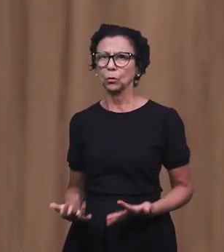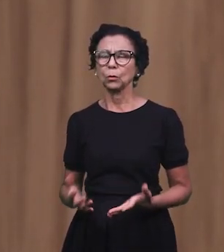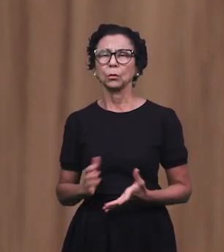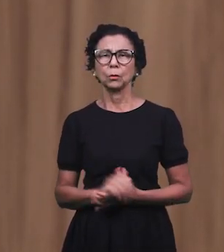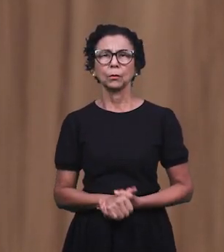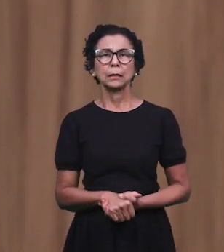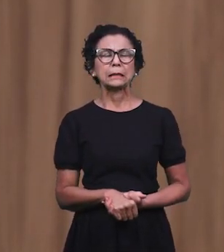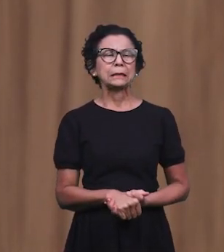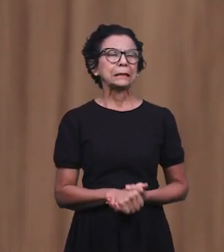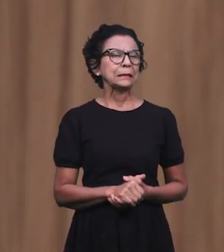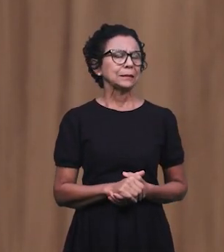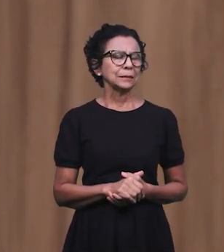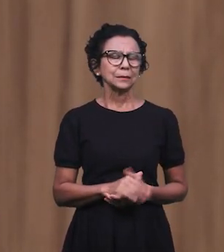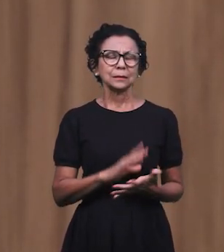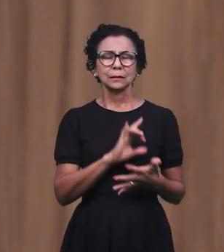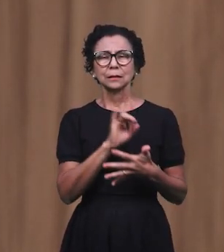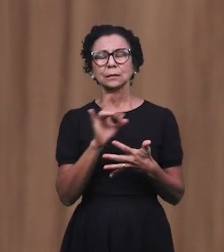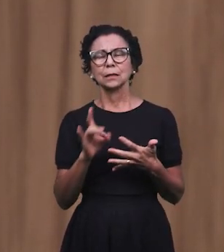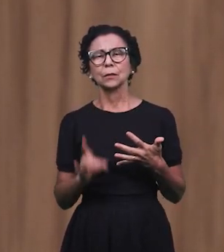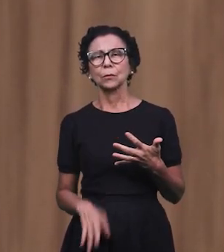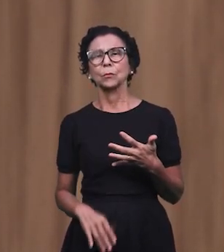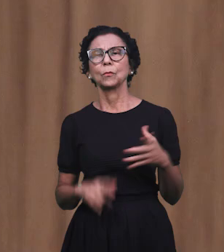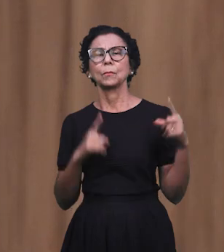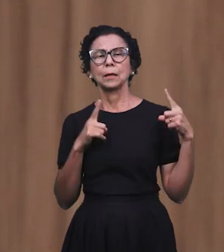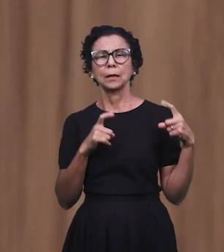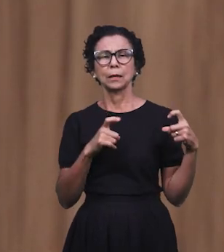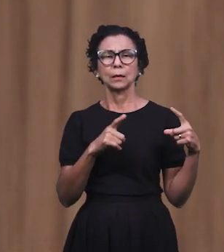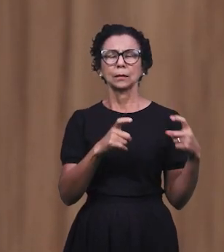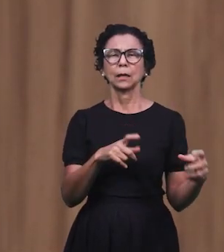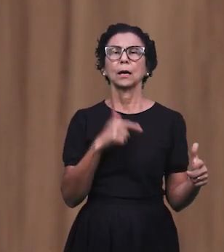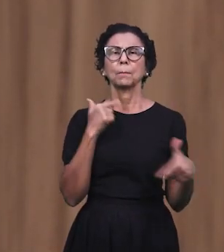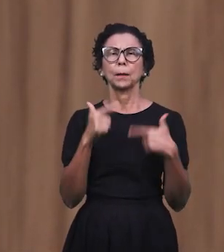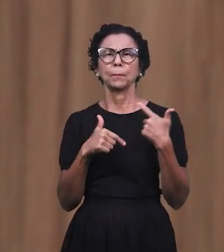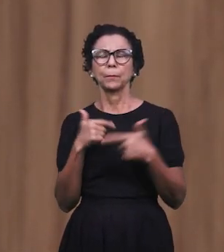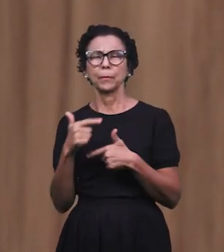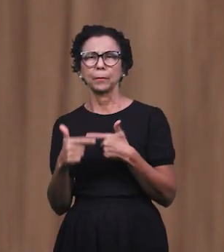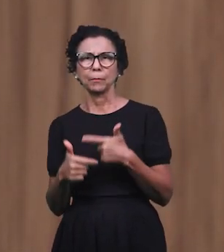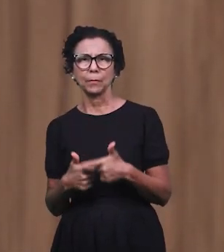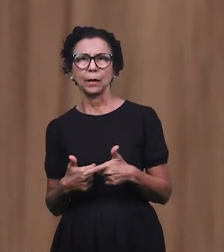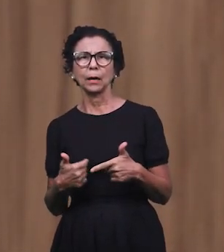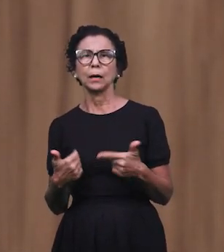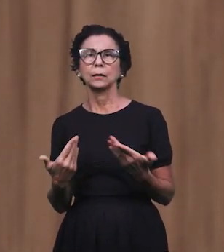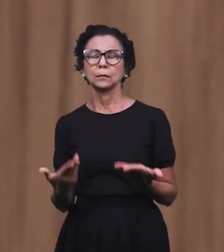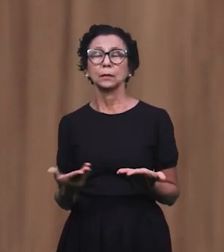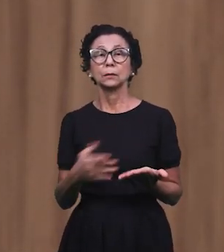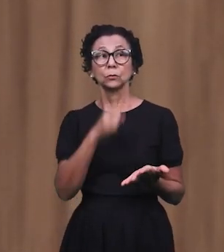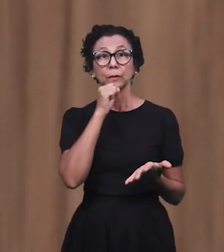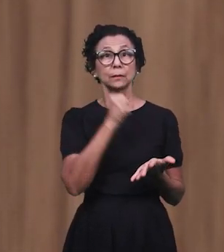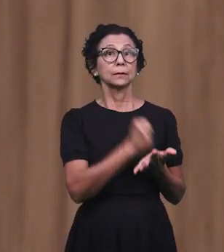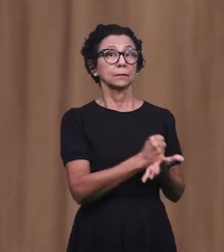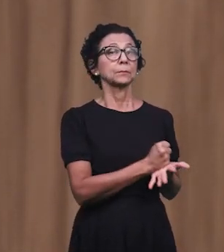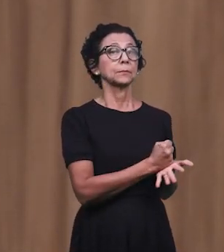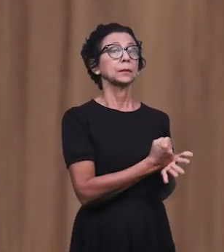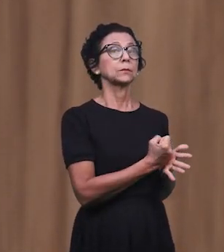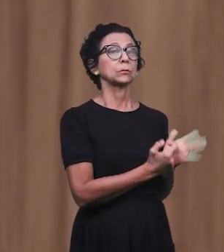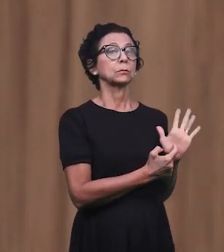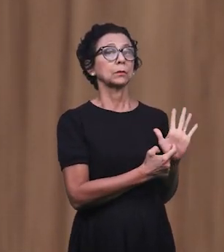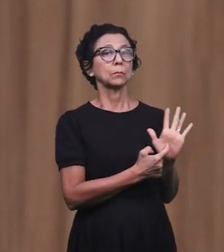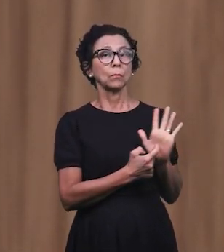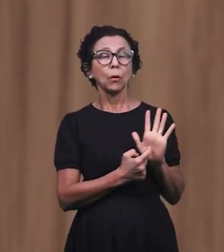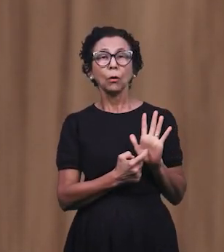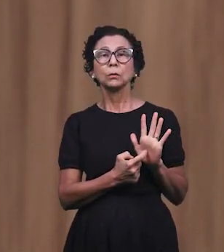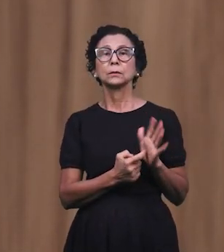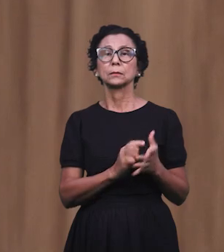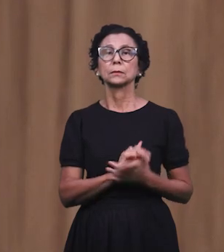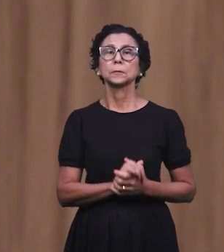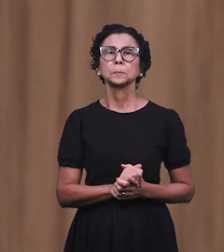conhecido, cada uma das batalhas, das guerras travadas, descritas na Bíblia, especificamente no Velho Testamento, né,